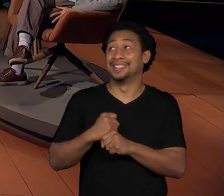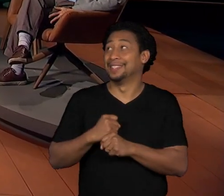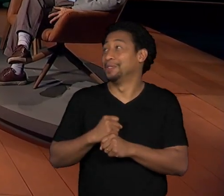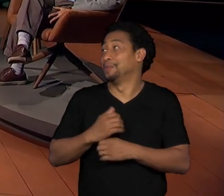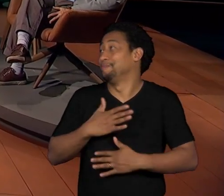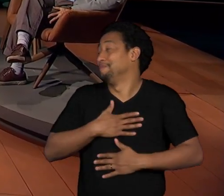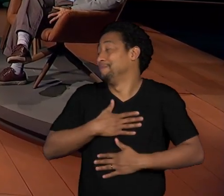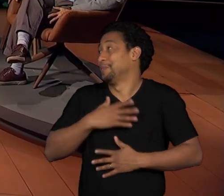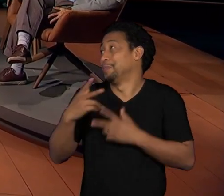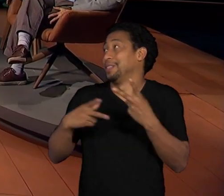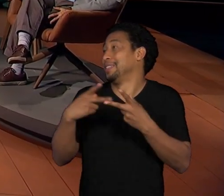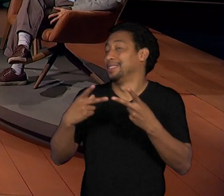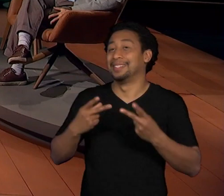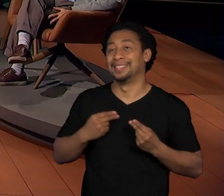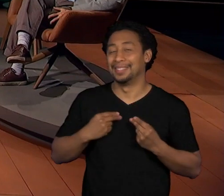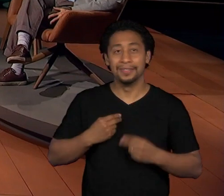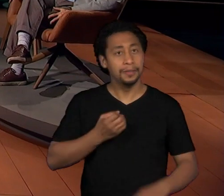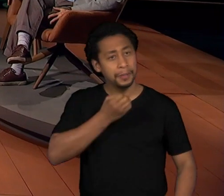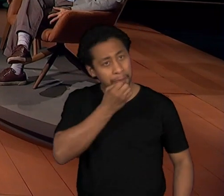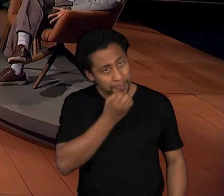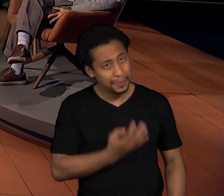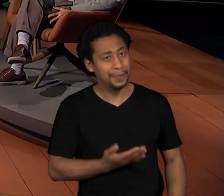dando que